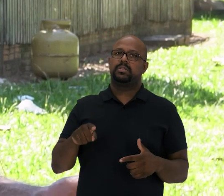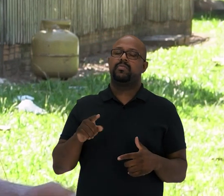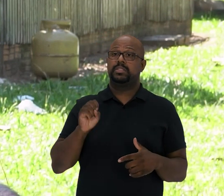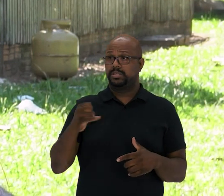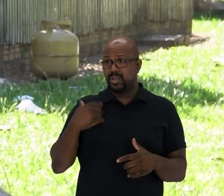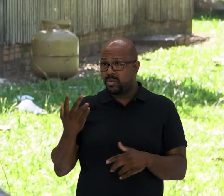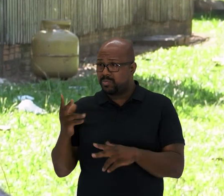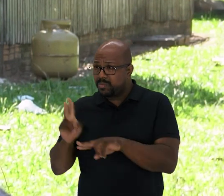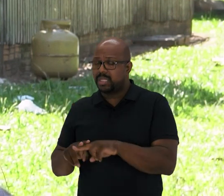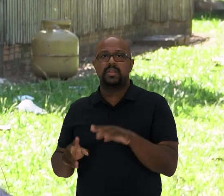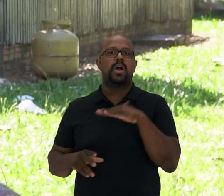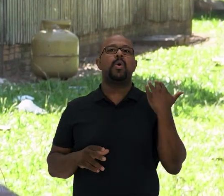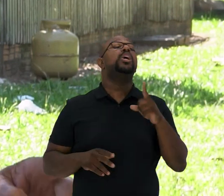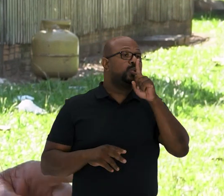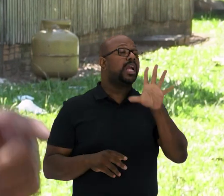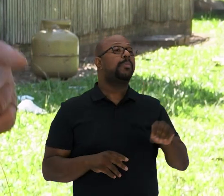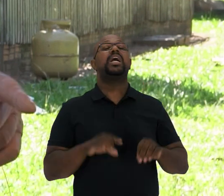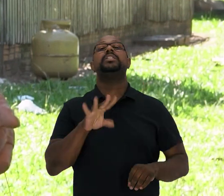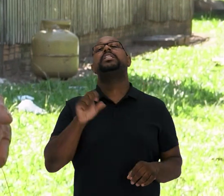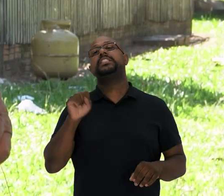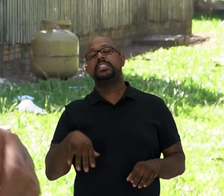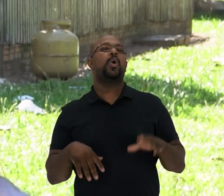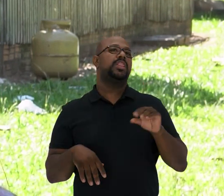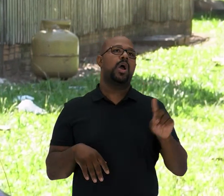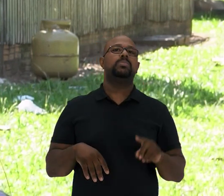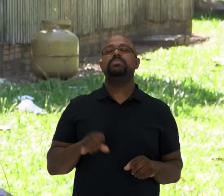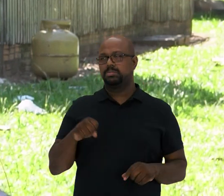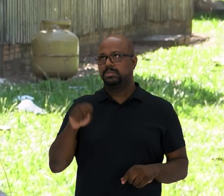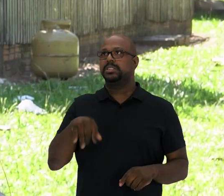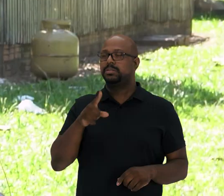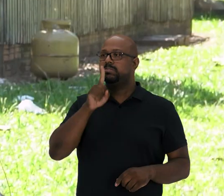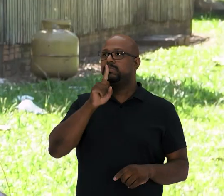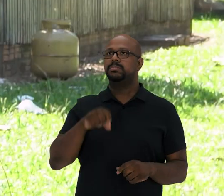ela vai morrer, eu disse para ele. Cala a boca, sim ou não? Sim, claro.